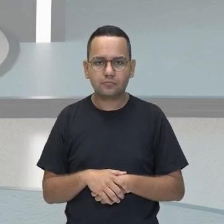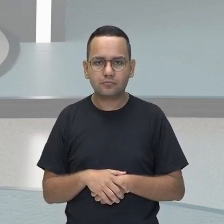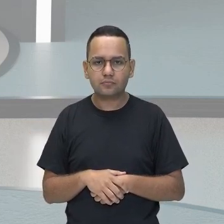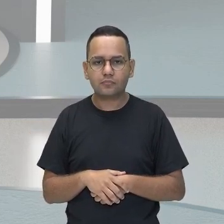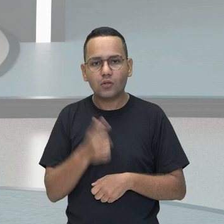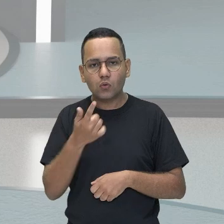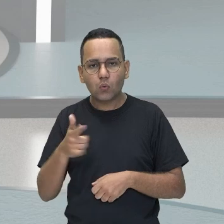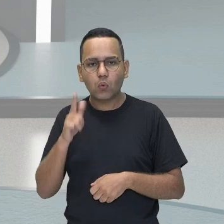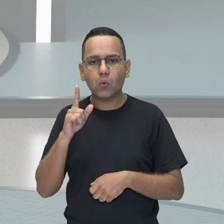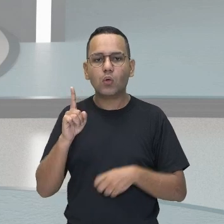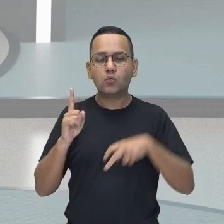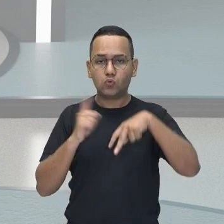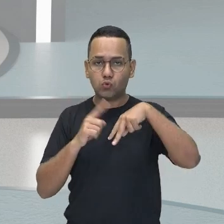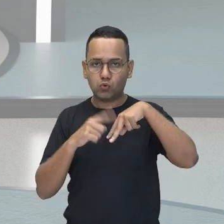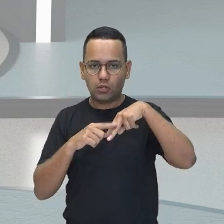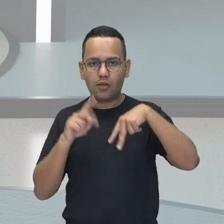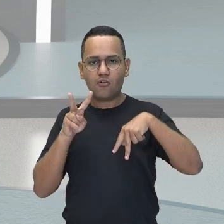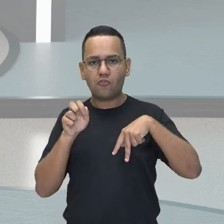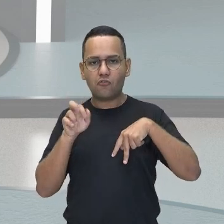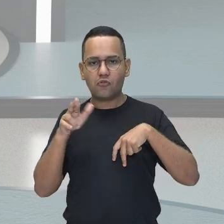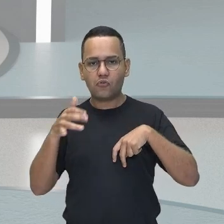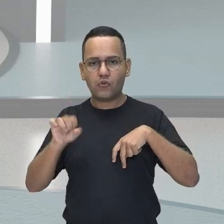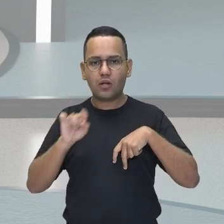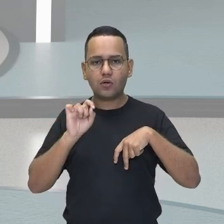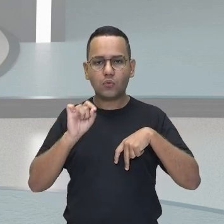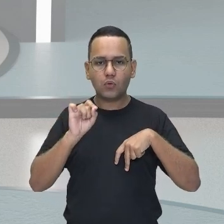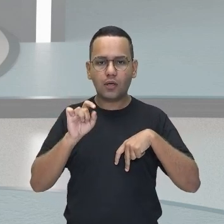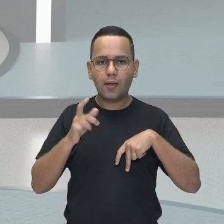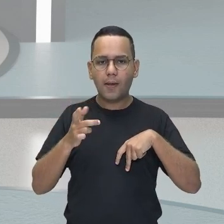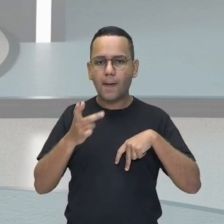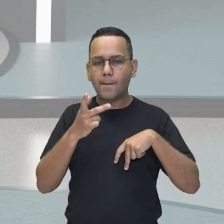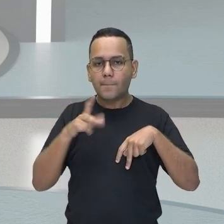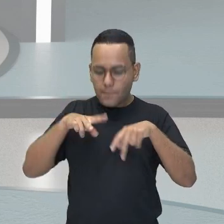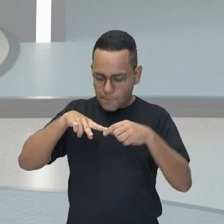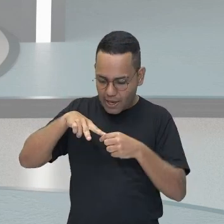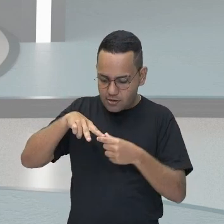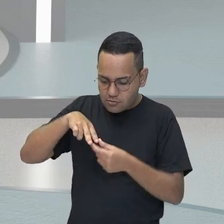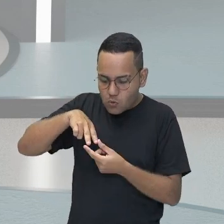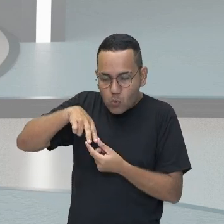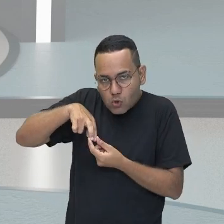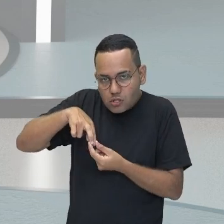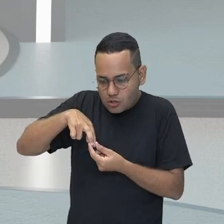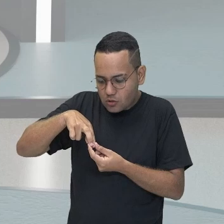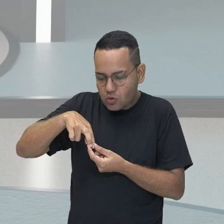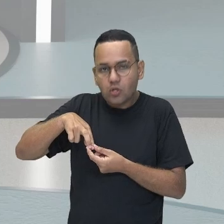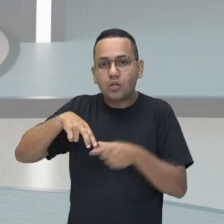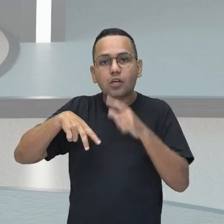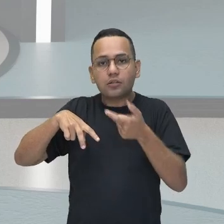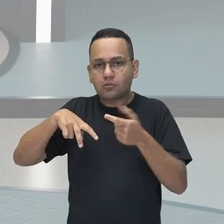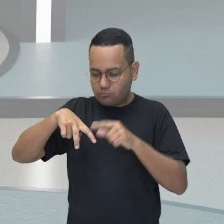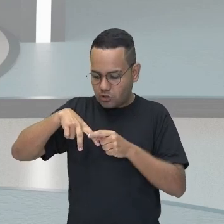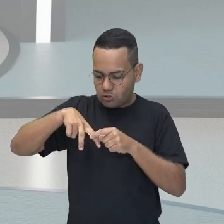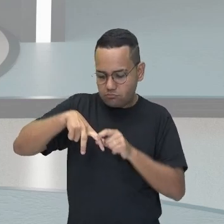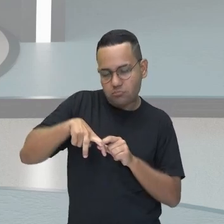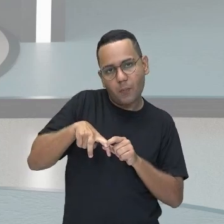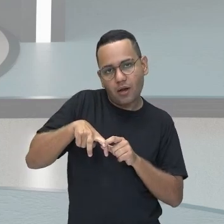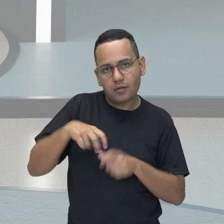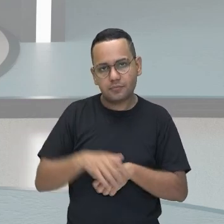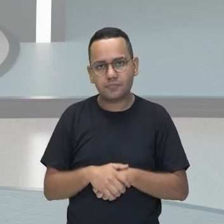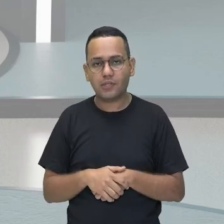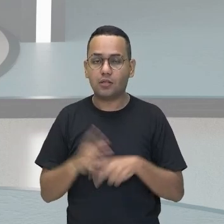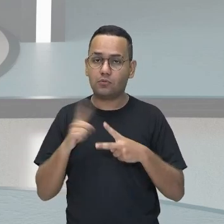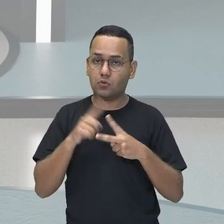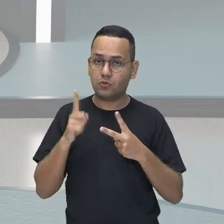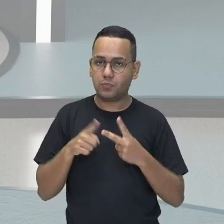varo, os pés se unem e os joelhos não. Então a gente vai ter aí uma inversão, né? O joelho valgo e o joelho